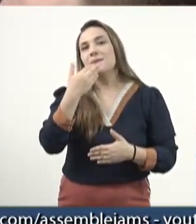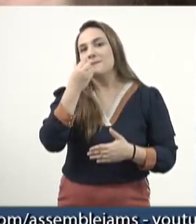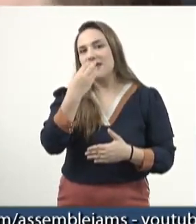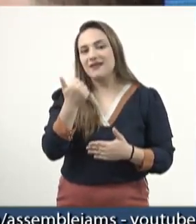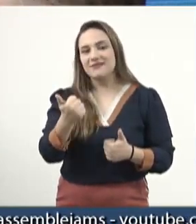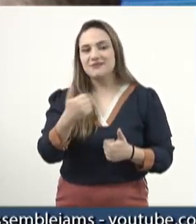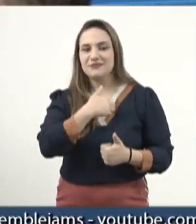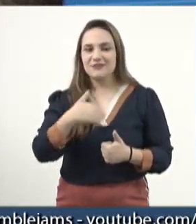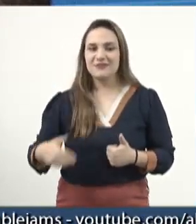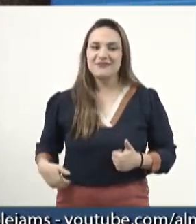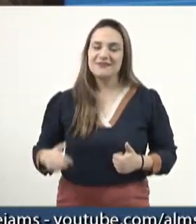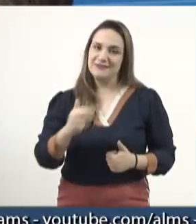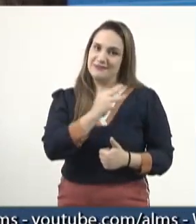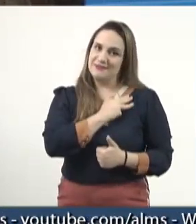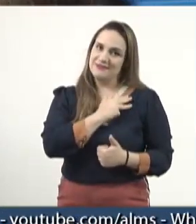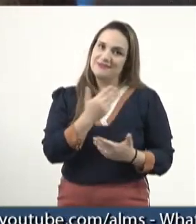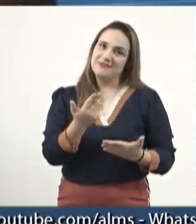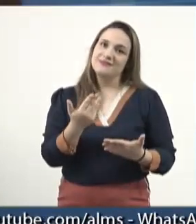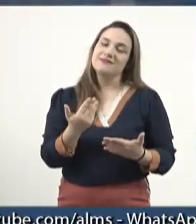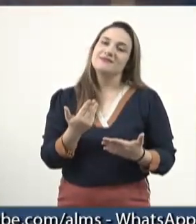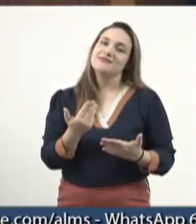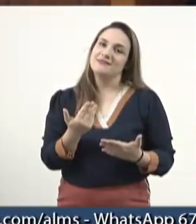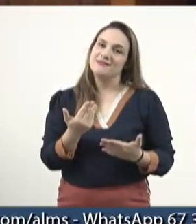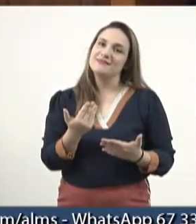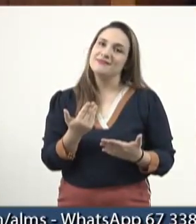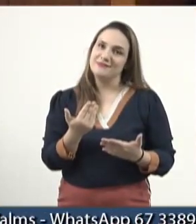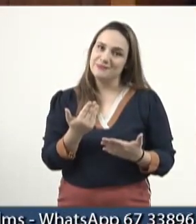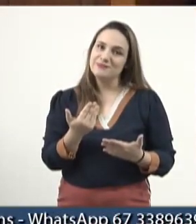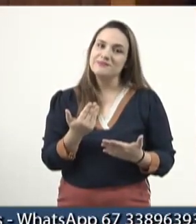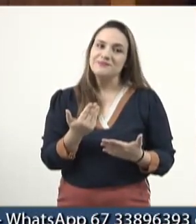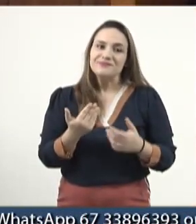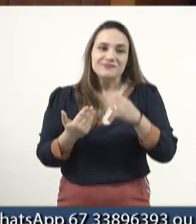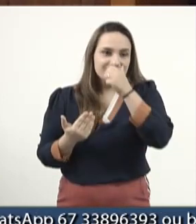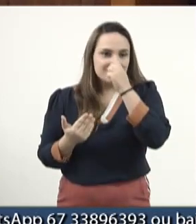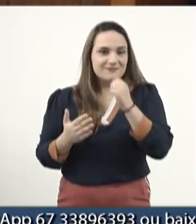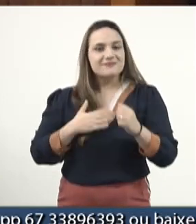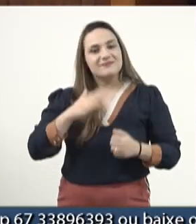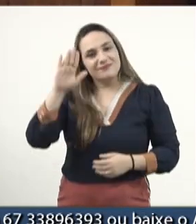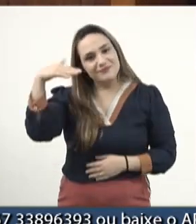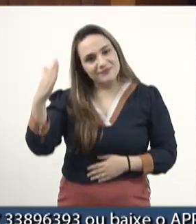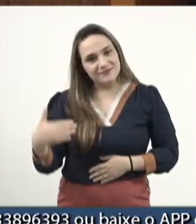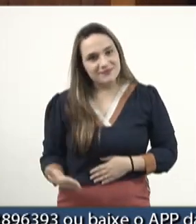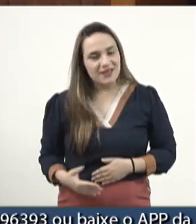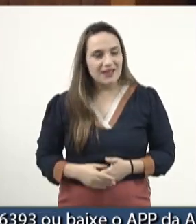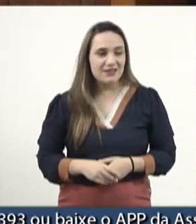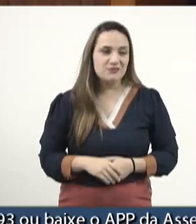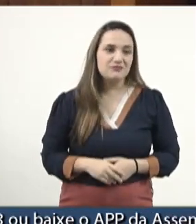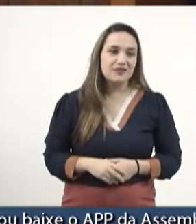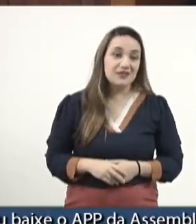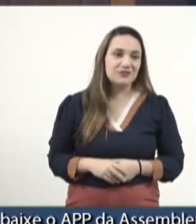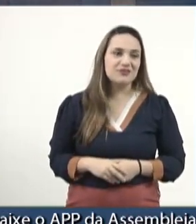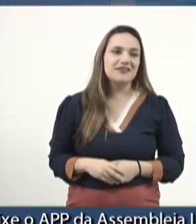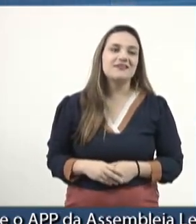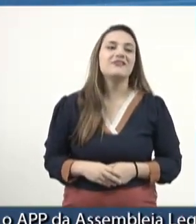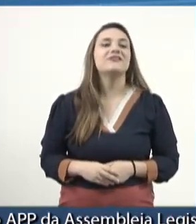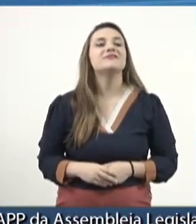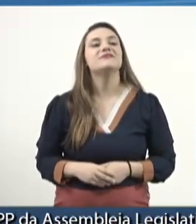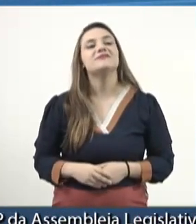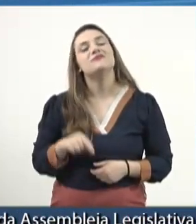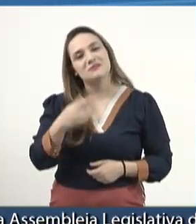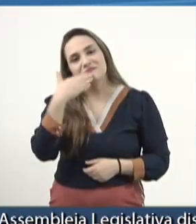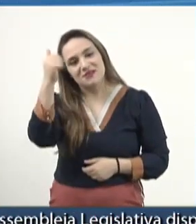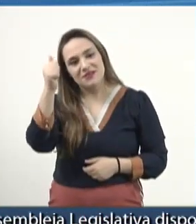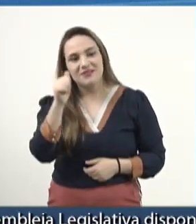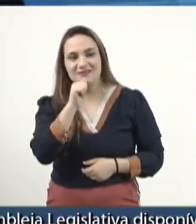Lula. Então, deputado Pedro Kemp, receba aqui as minhas homenagens, porque Vossa Excelência realmente está melhorando